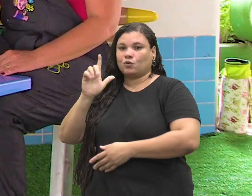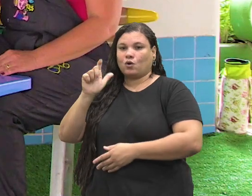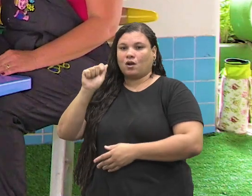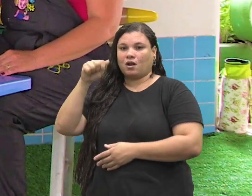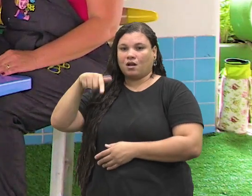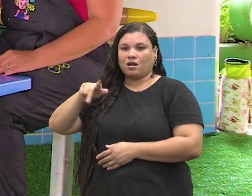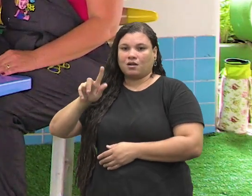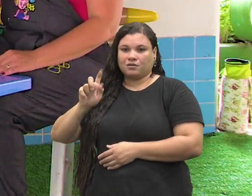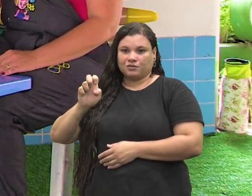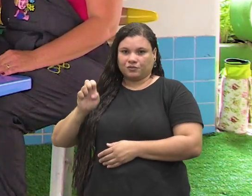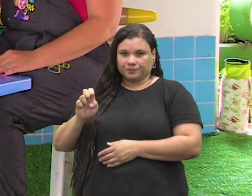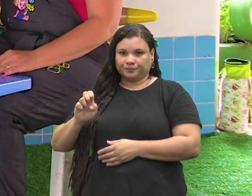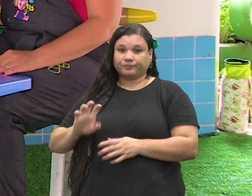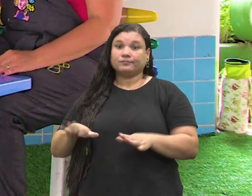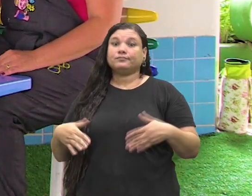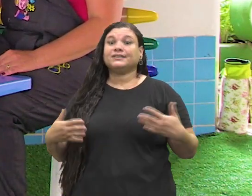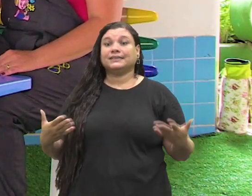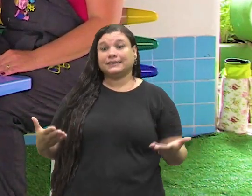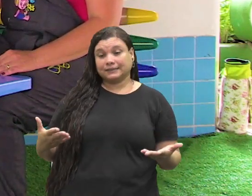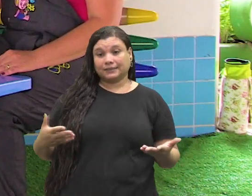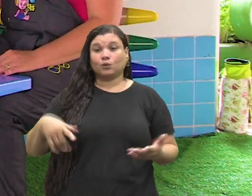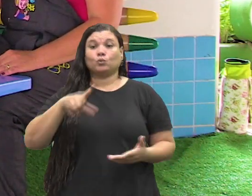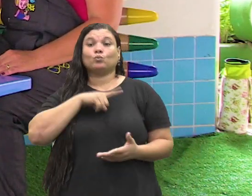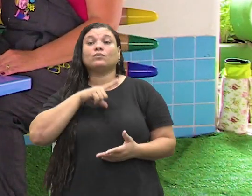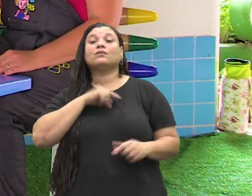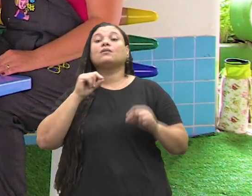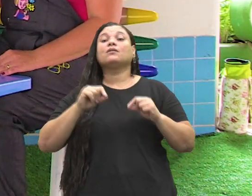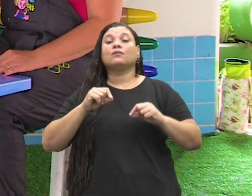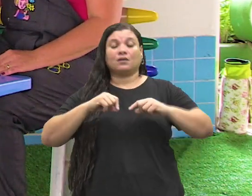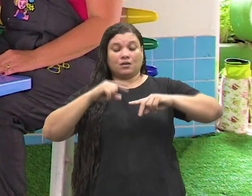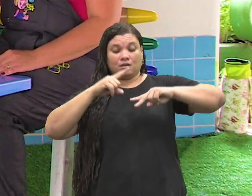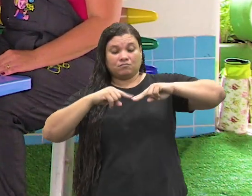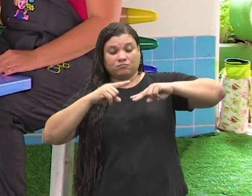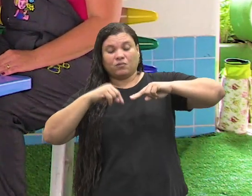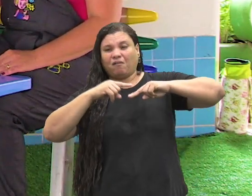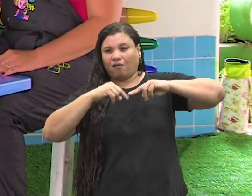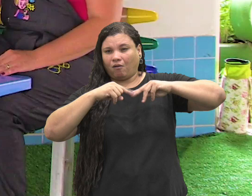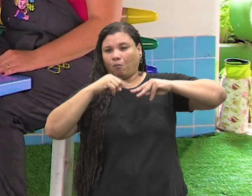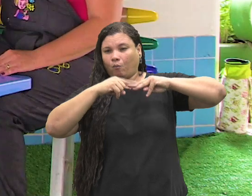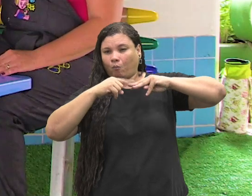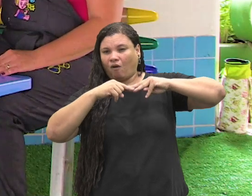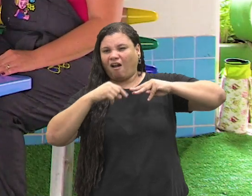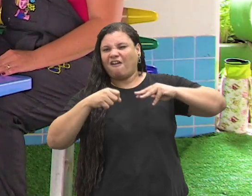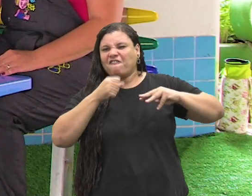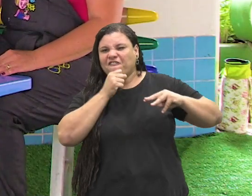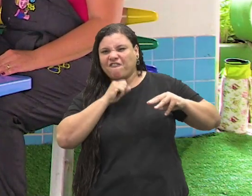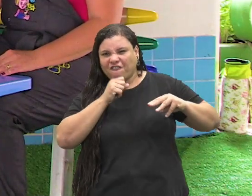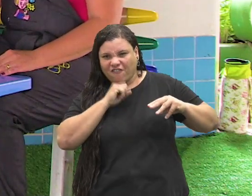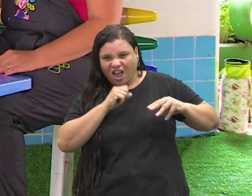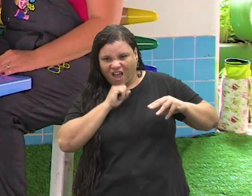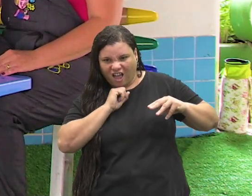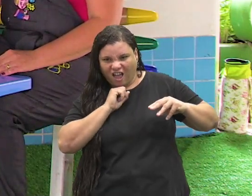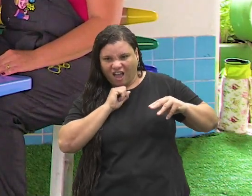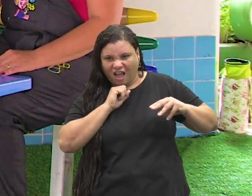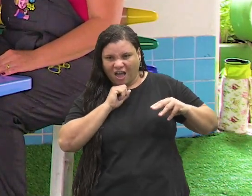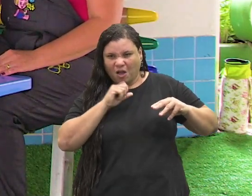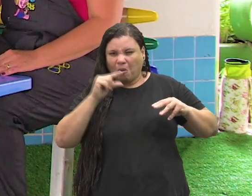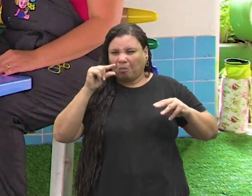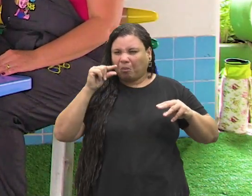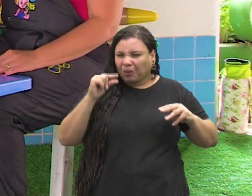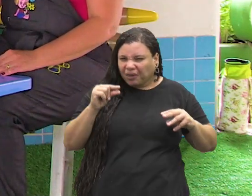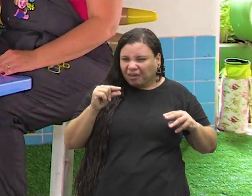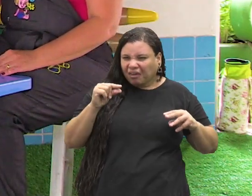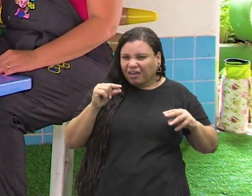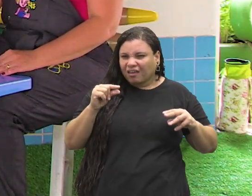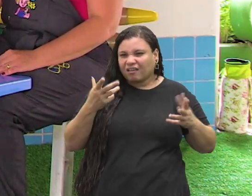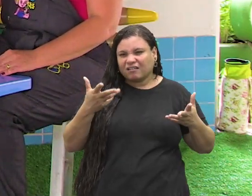criança? Não pode pegar o esmalte da mamãe escondido, tem que pedir, tá bom? Sabe aquele esmalte que a gente não usa mais, que tá lá, que a